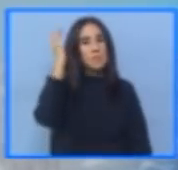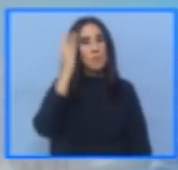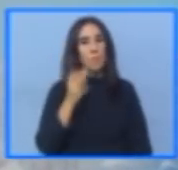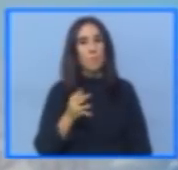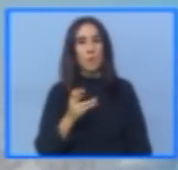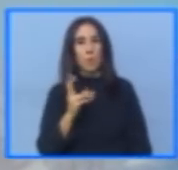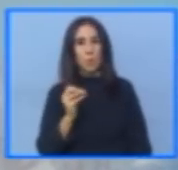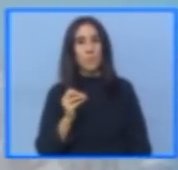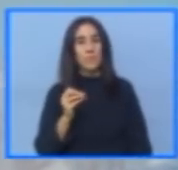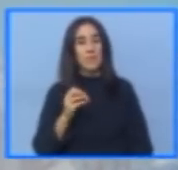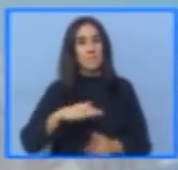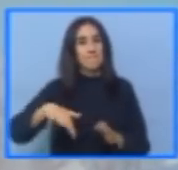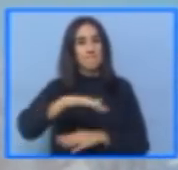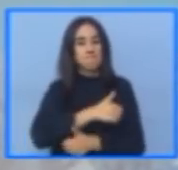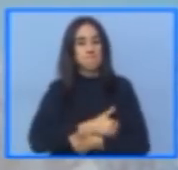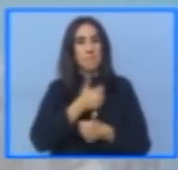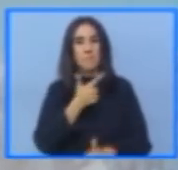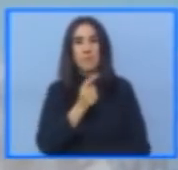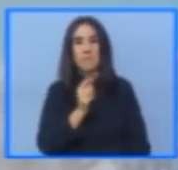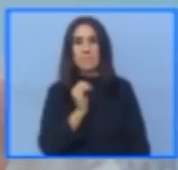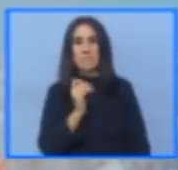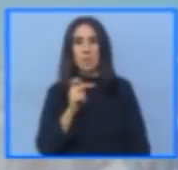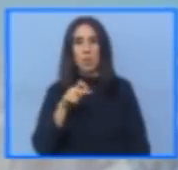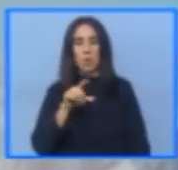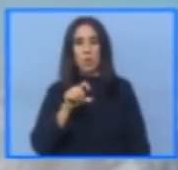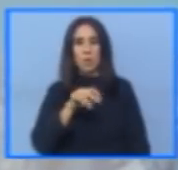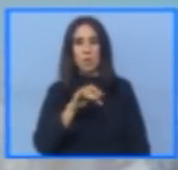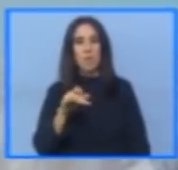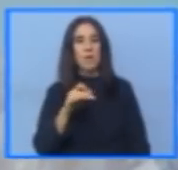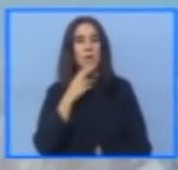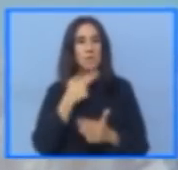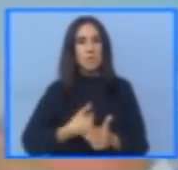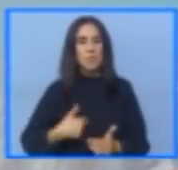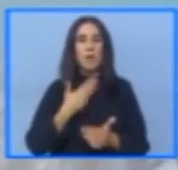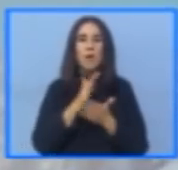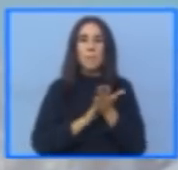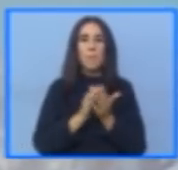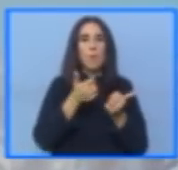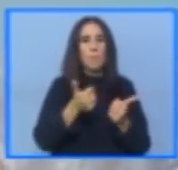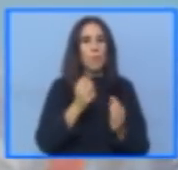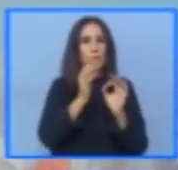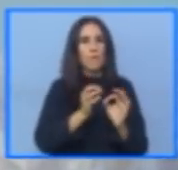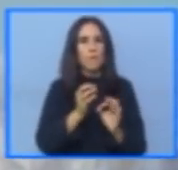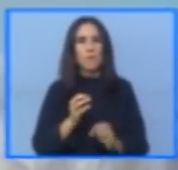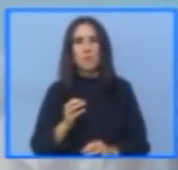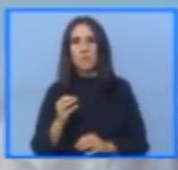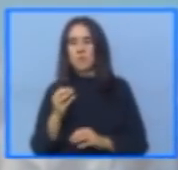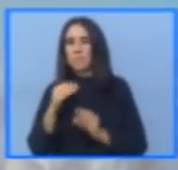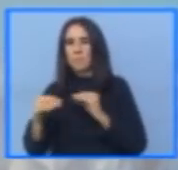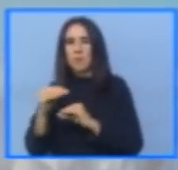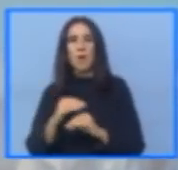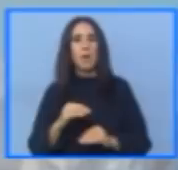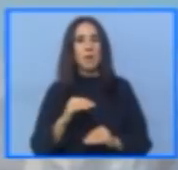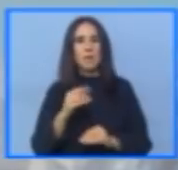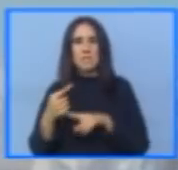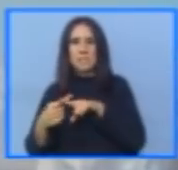cristãos de Tessalónica a aproveitar e a conservar o que for bom. Sim. Porque nós, como falava, na nossa cultura atual, há